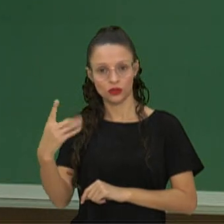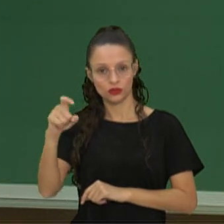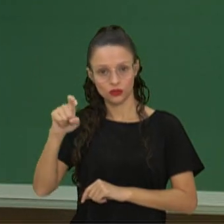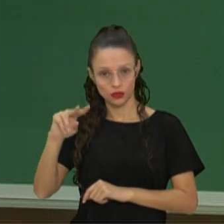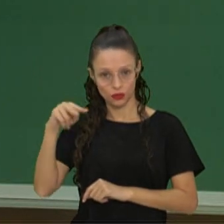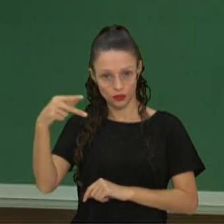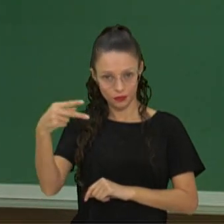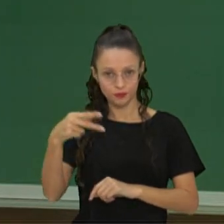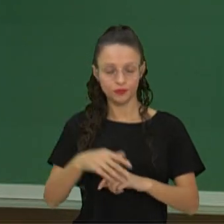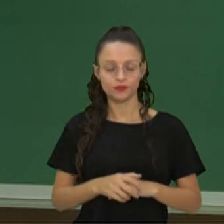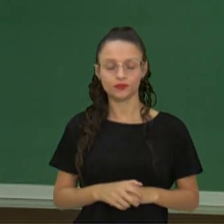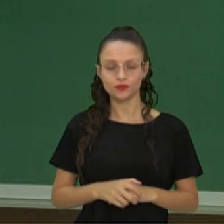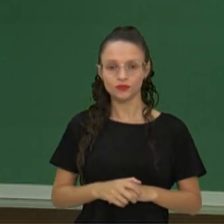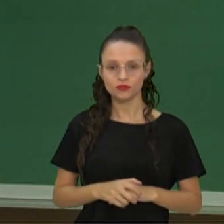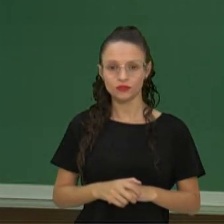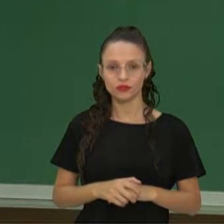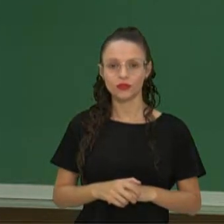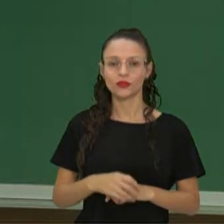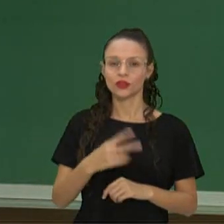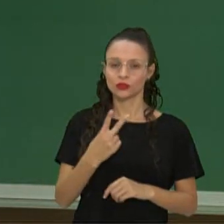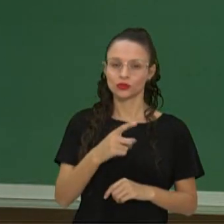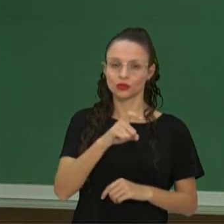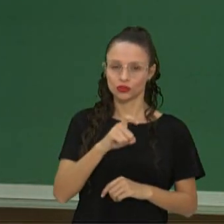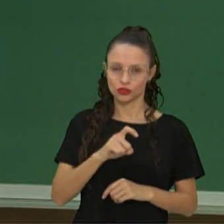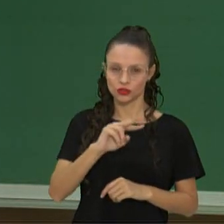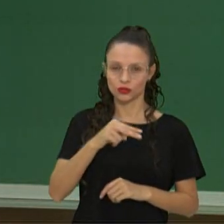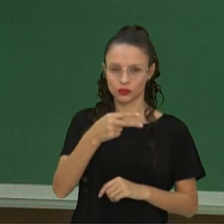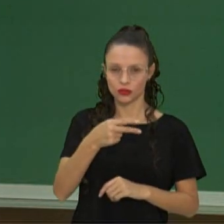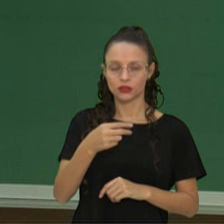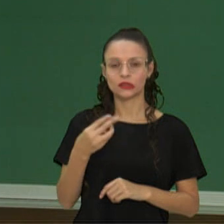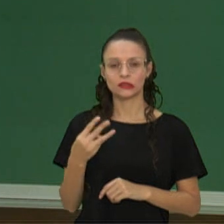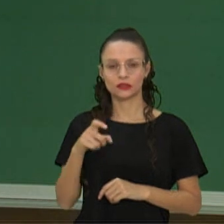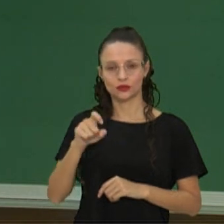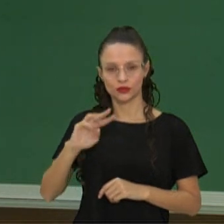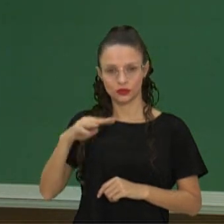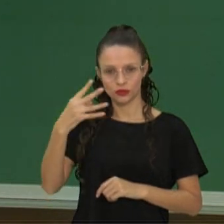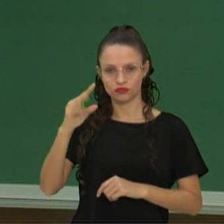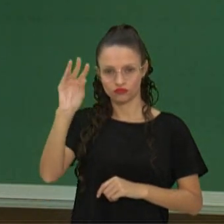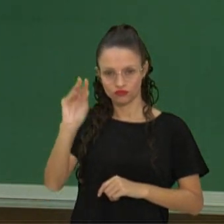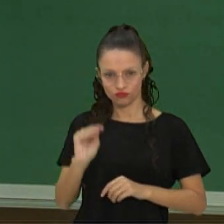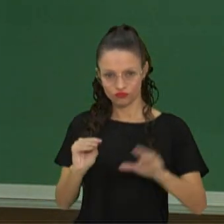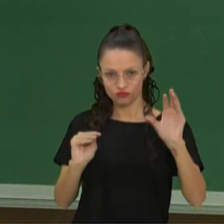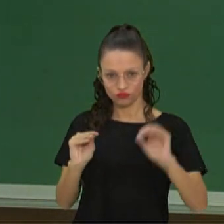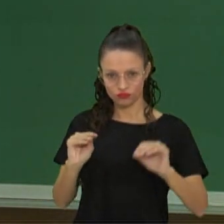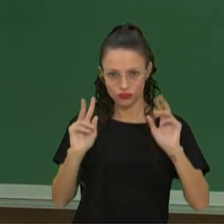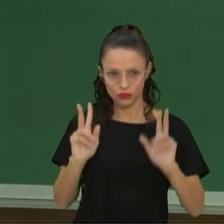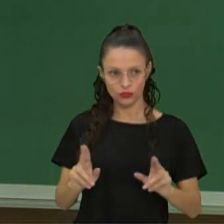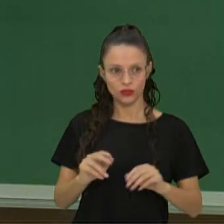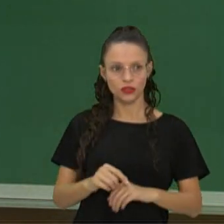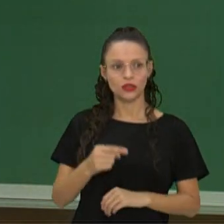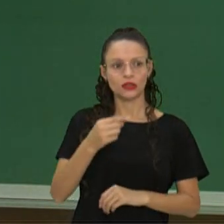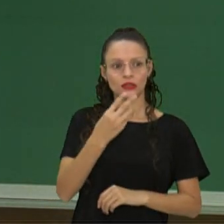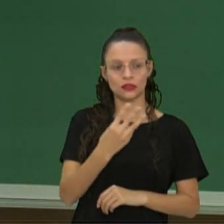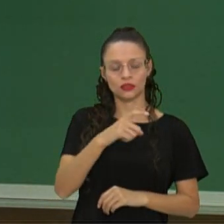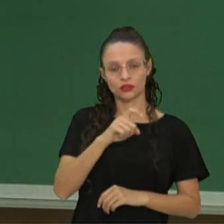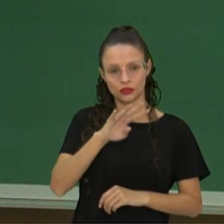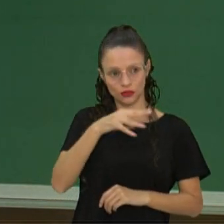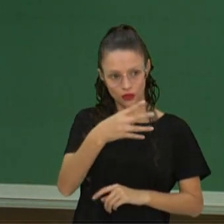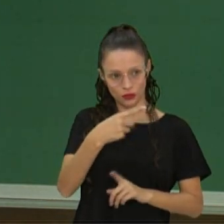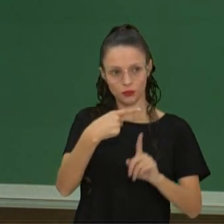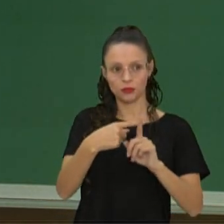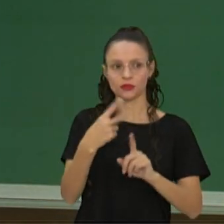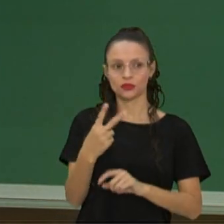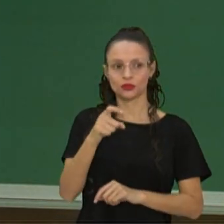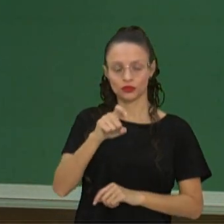repete o sinal. Repete o 2x ao cubo, repete o 3x à quarta. Beleza? Então ficou assim. 3x à quarta mais 2x ao